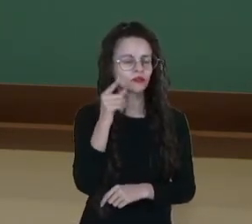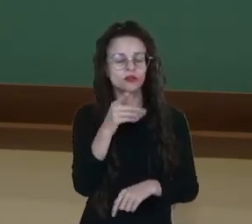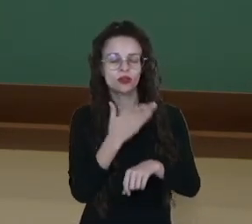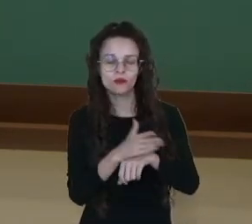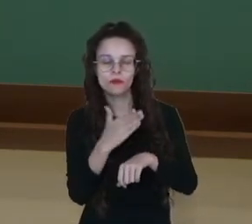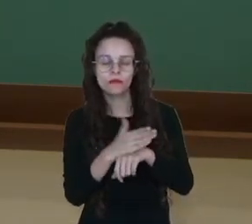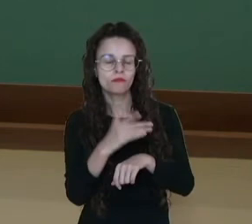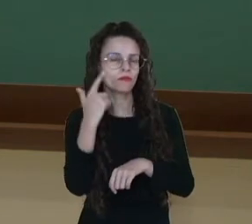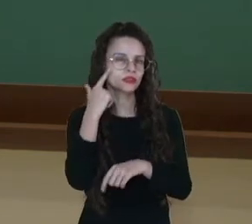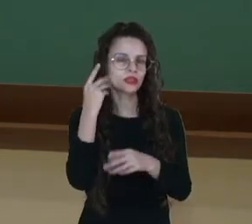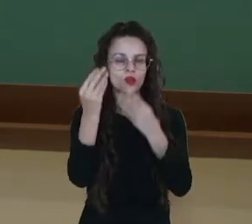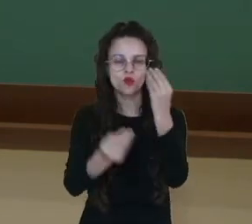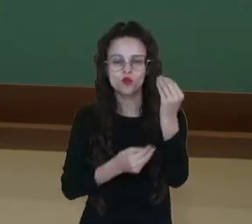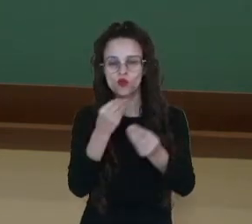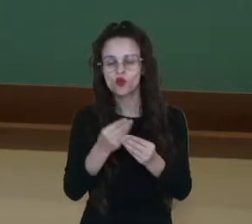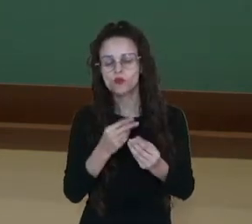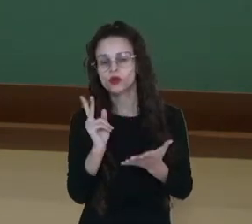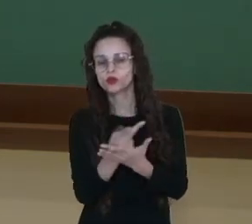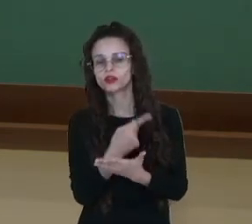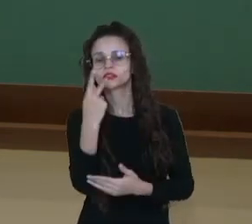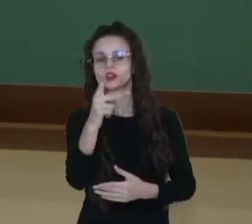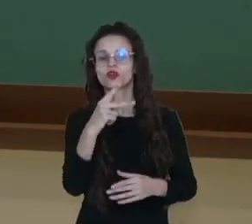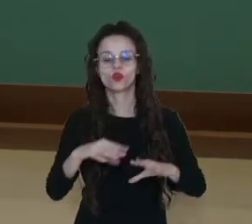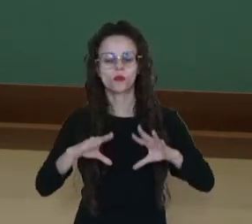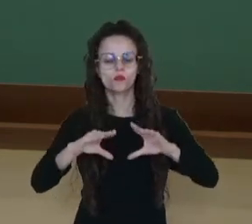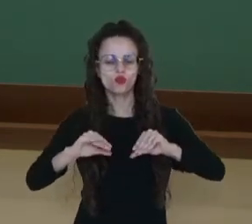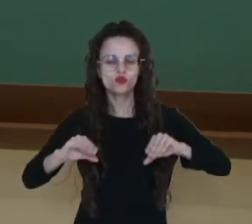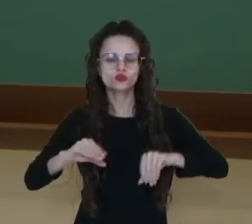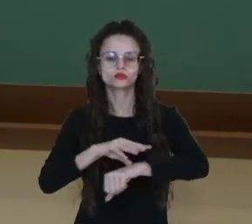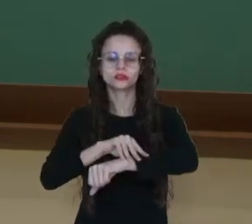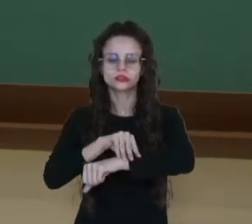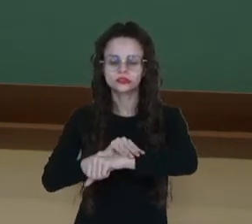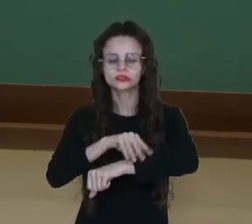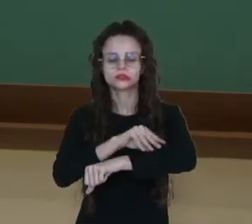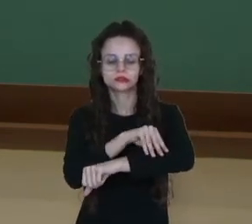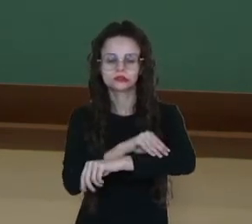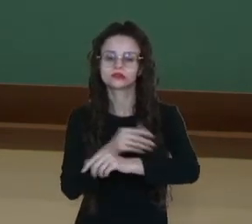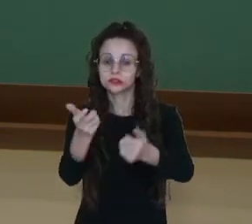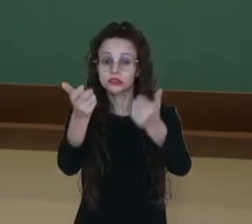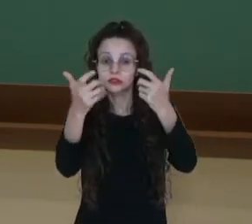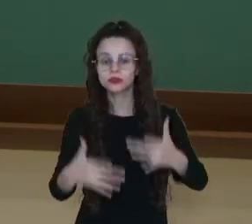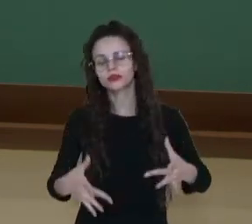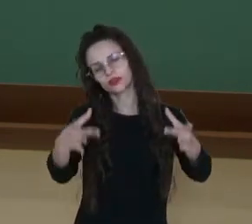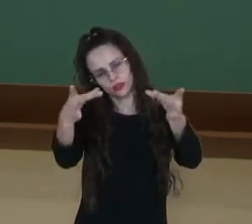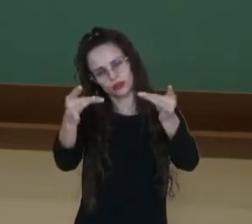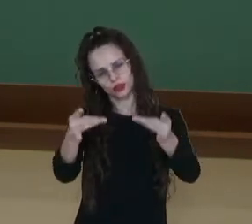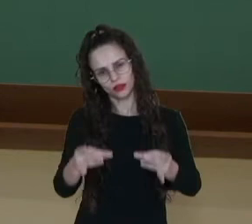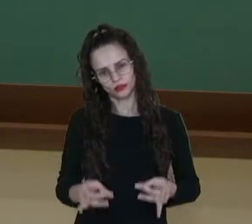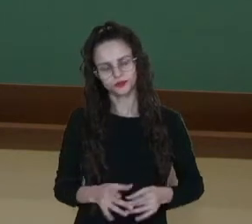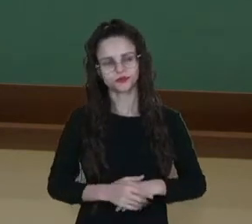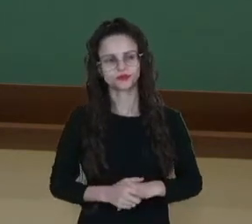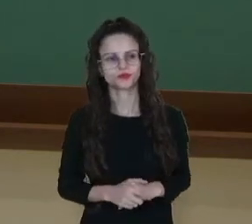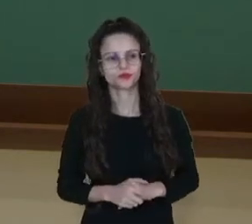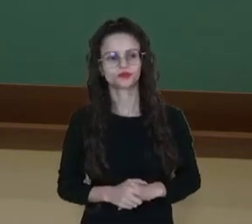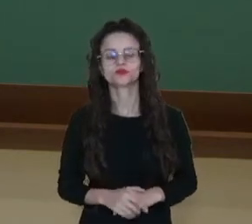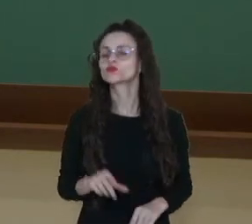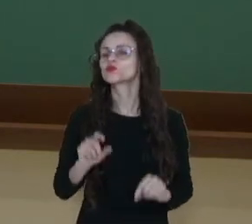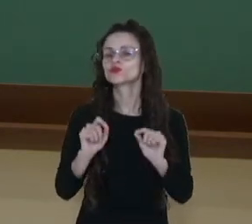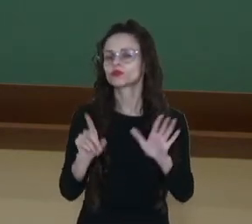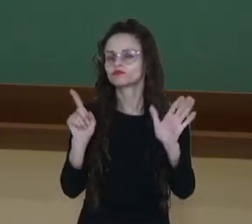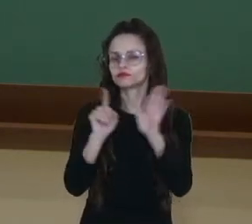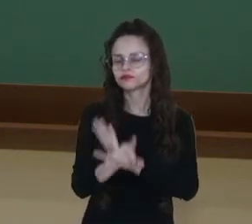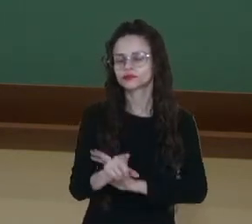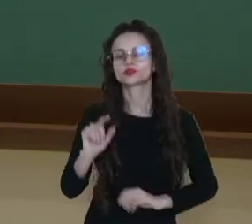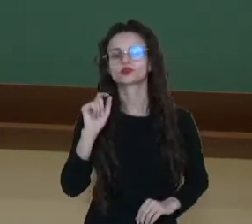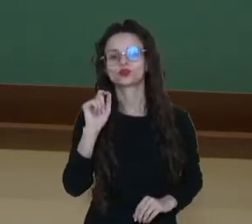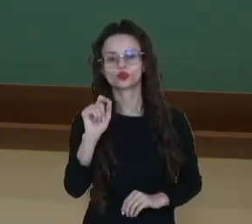como foi, qual musculatura, né? Qual a sensação, e descreva em detalhes quais foram as